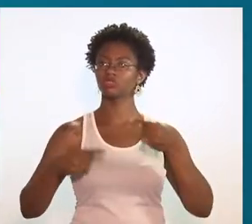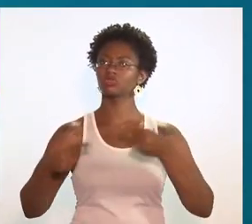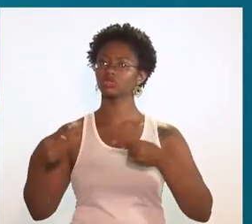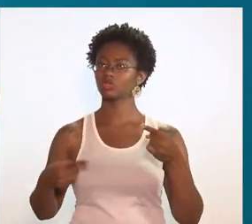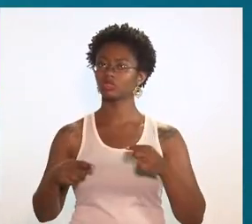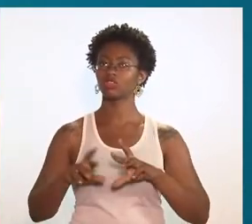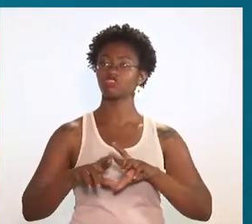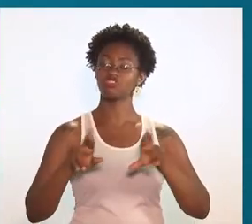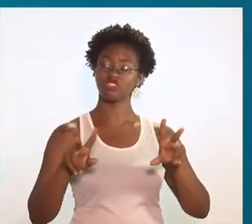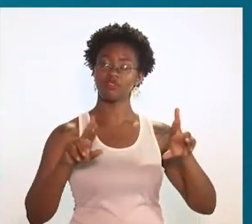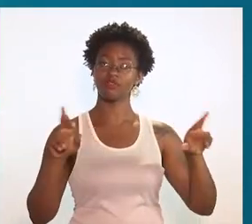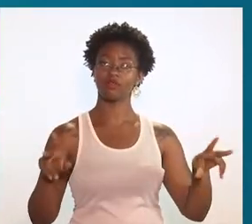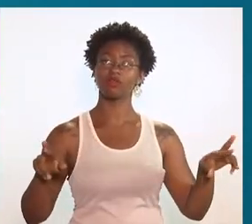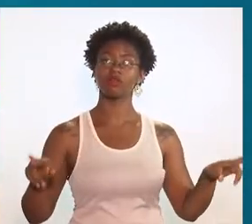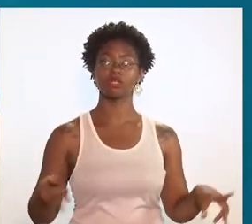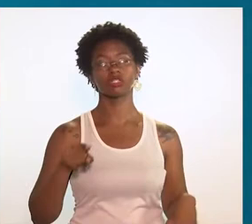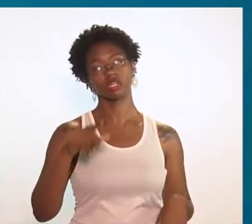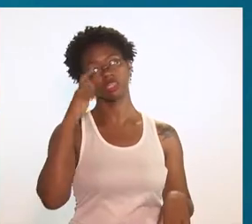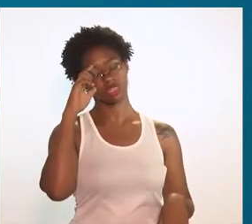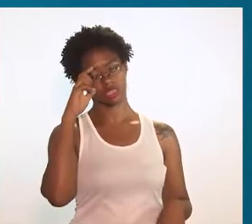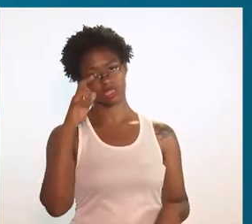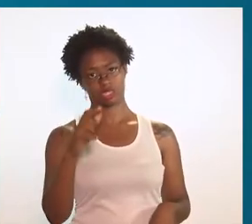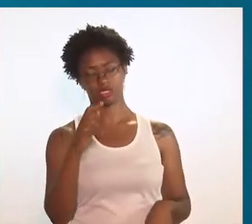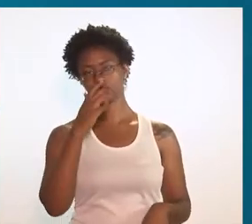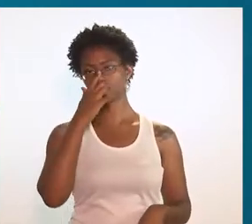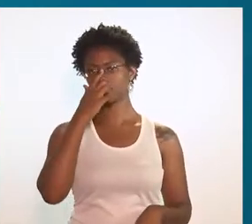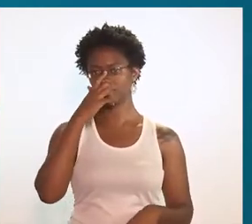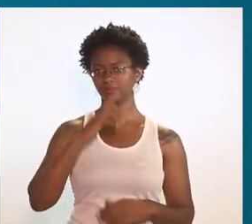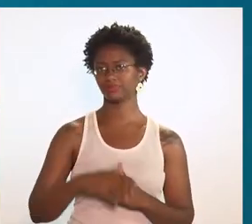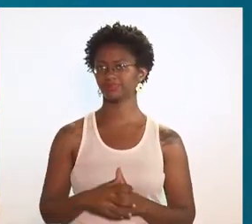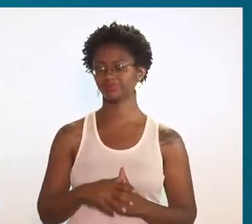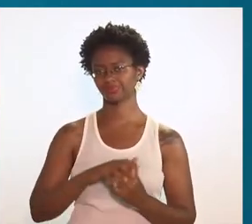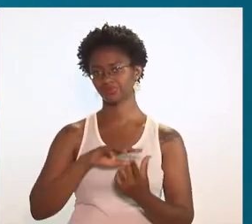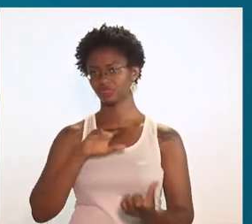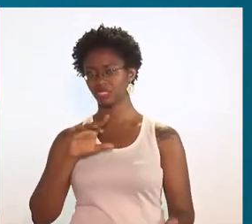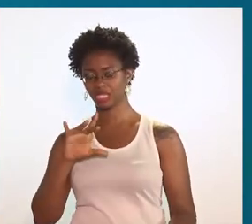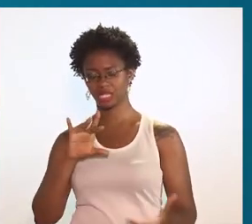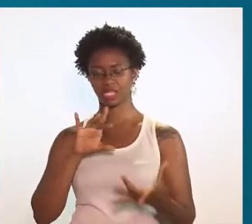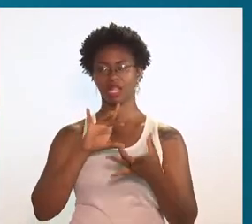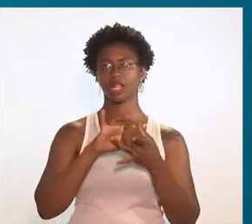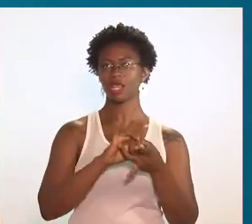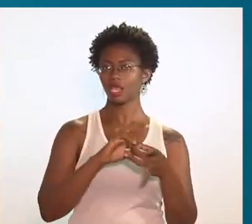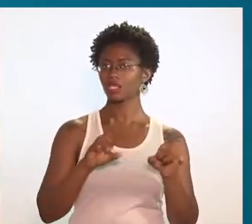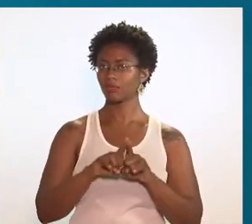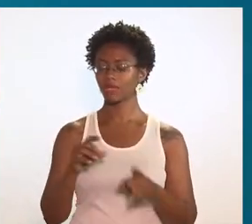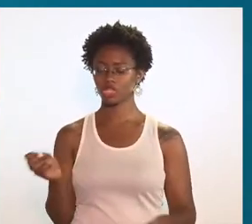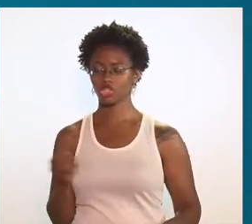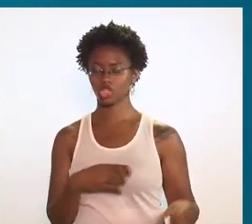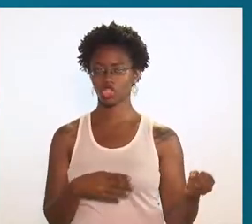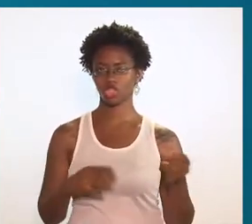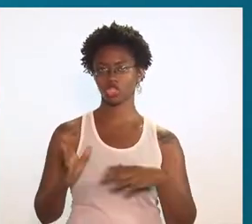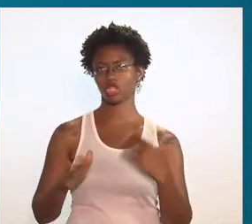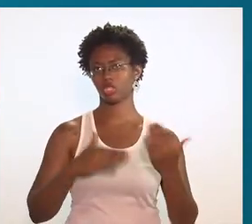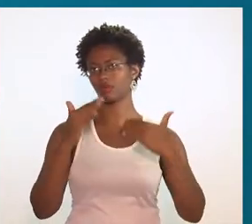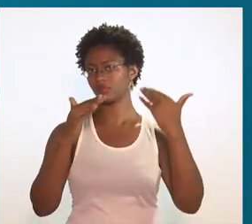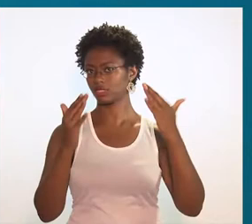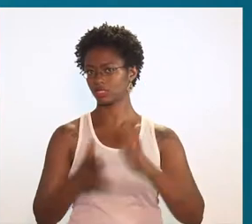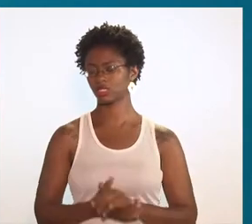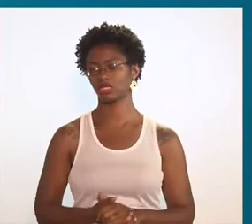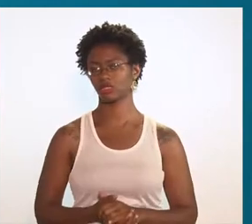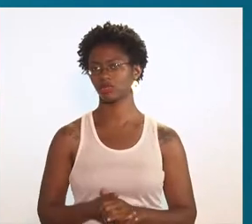discussão de diversidade, que, por sua vez, é muito interessante, está muito ligada à discussão de inovação, né?